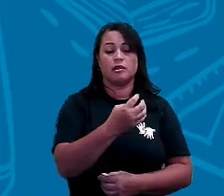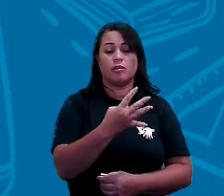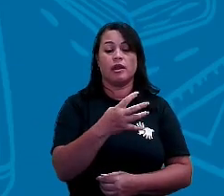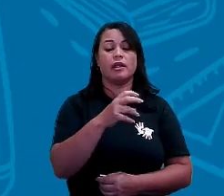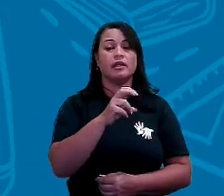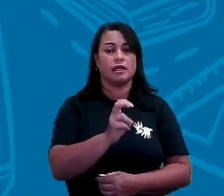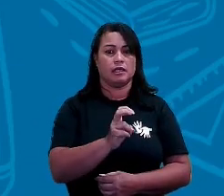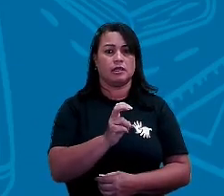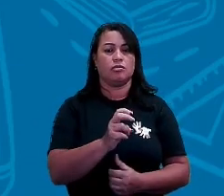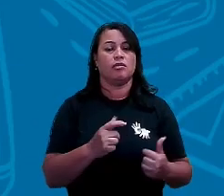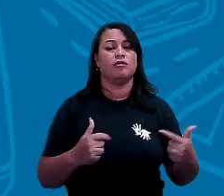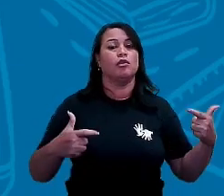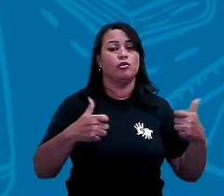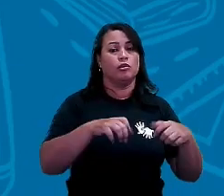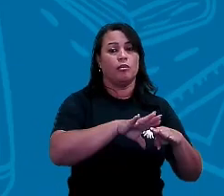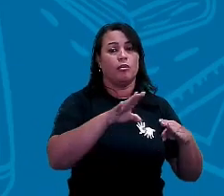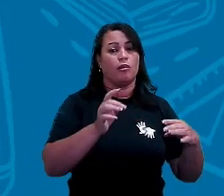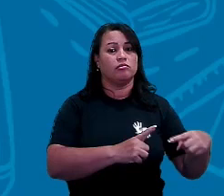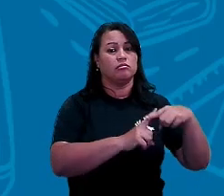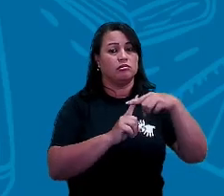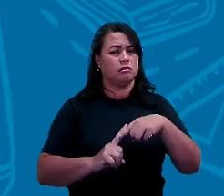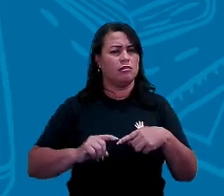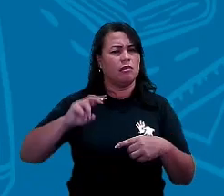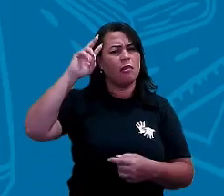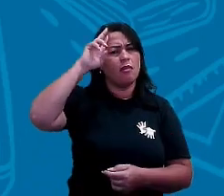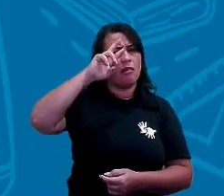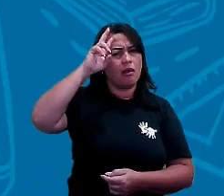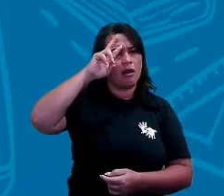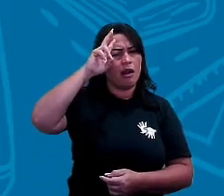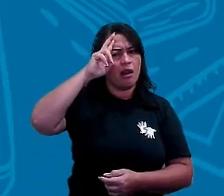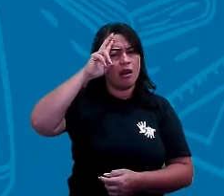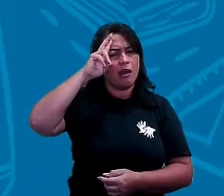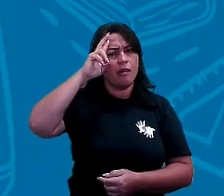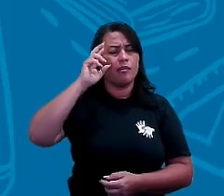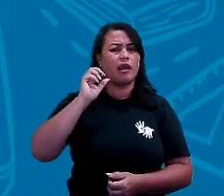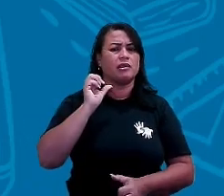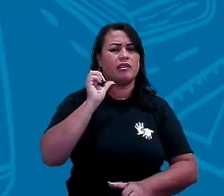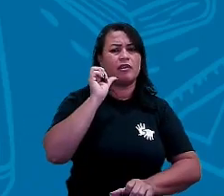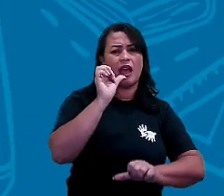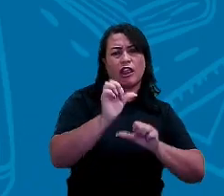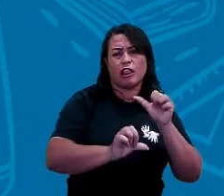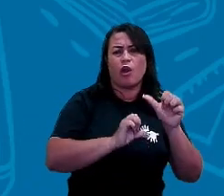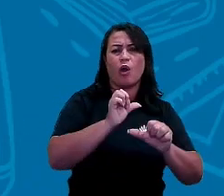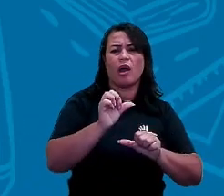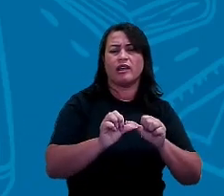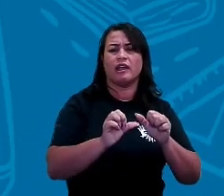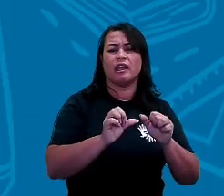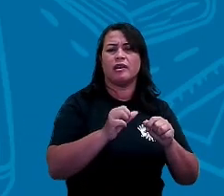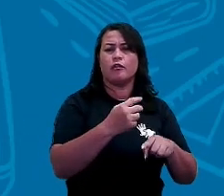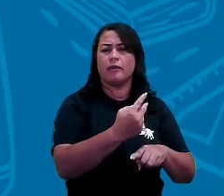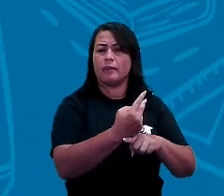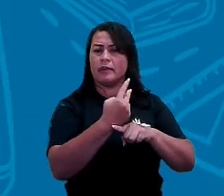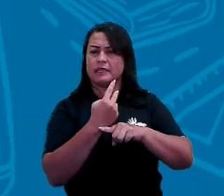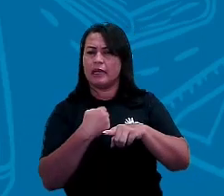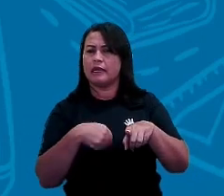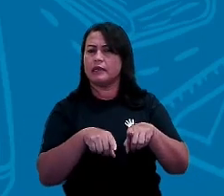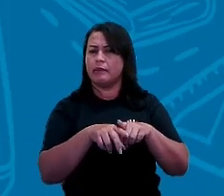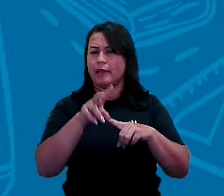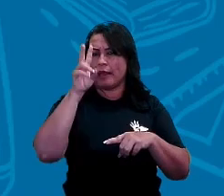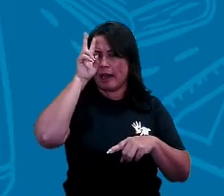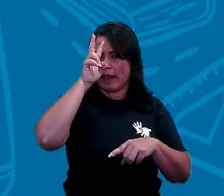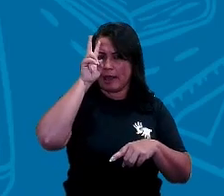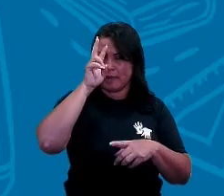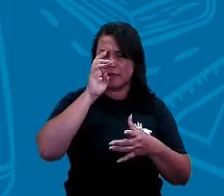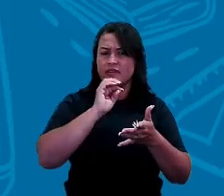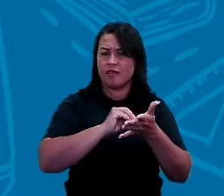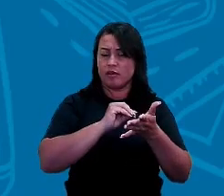do Monte das Tabocas. Lembra daquele processo de subtração com trocas, que eu vou pedir emprestado, tudinho? Então,